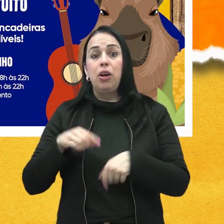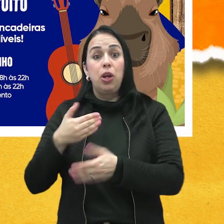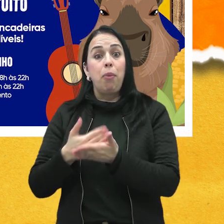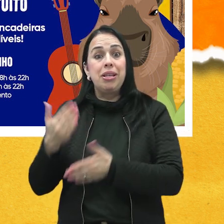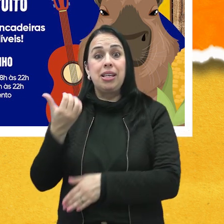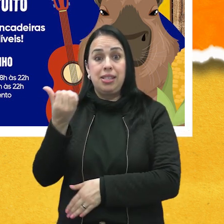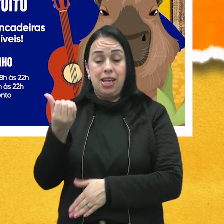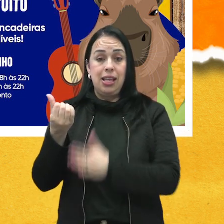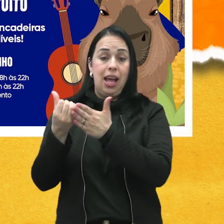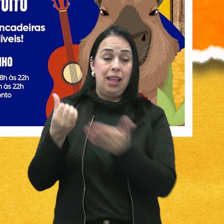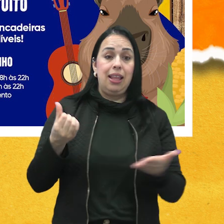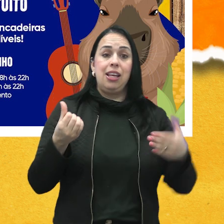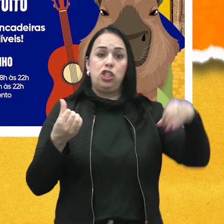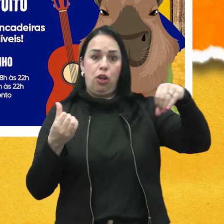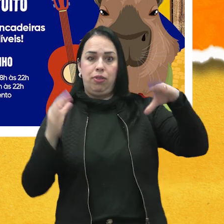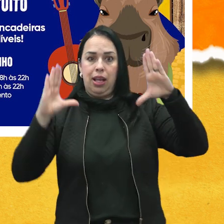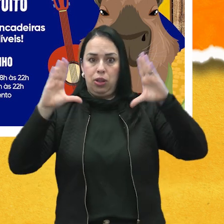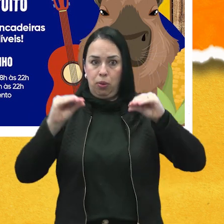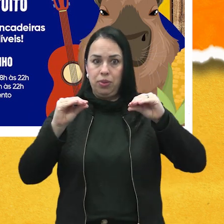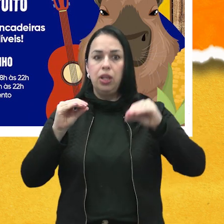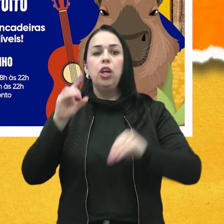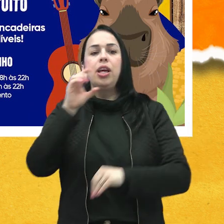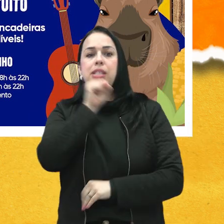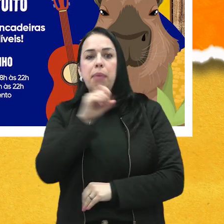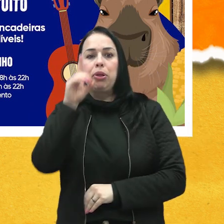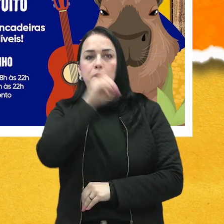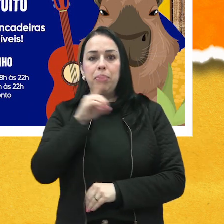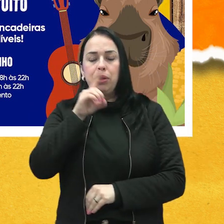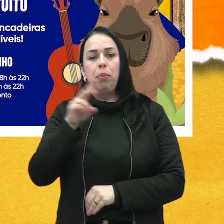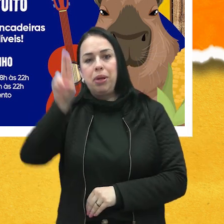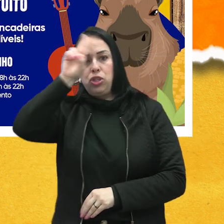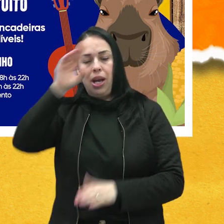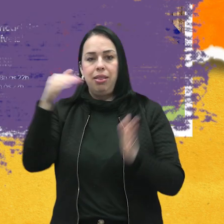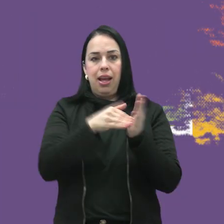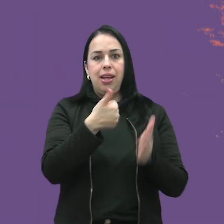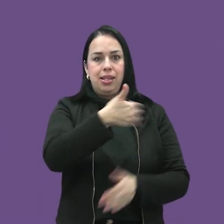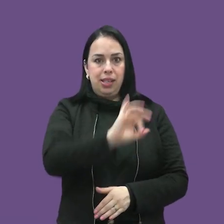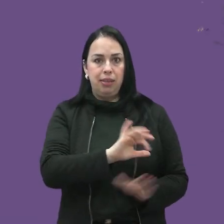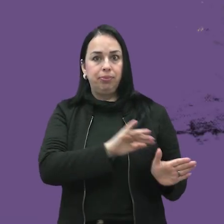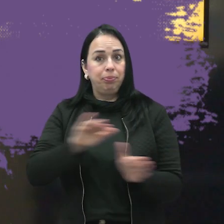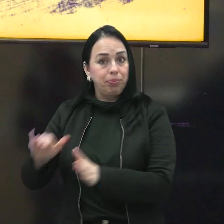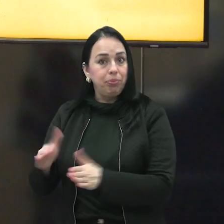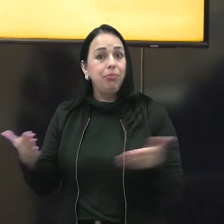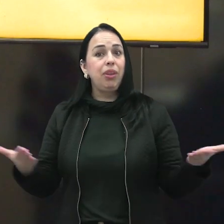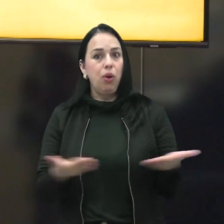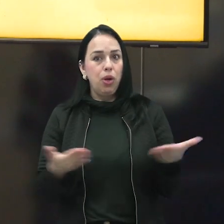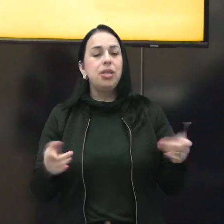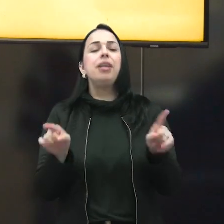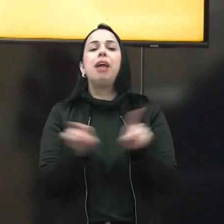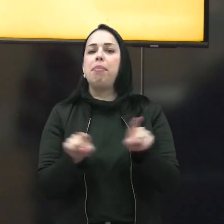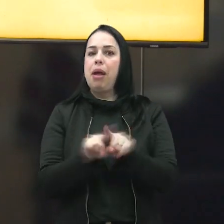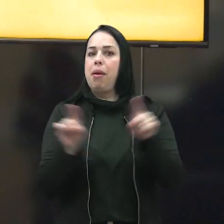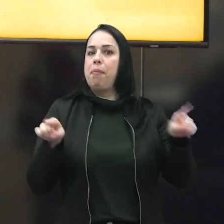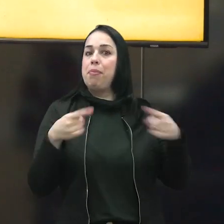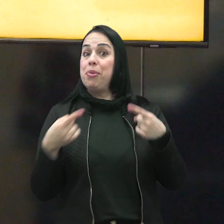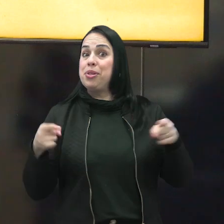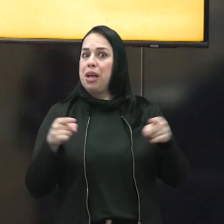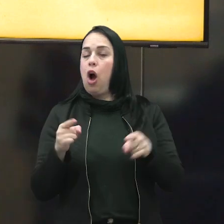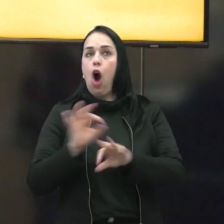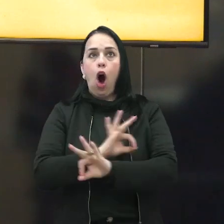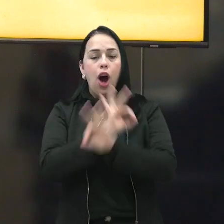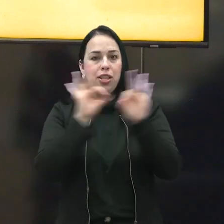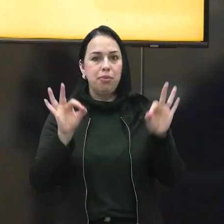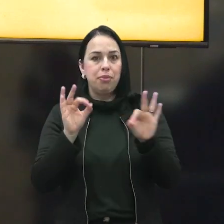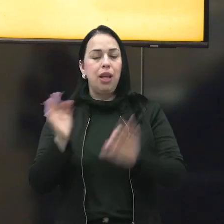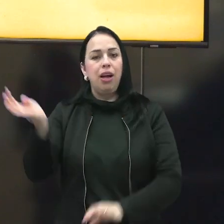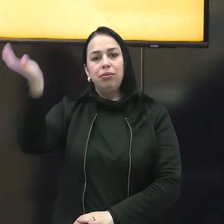das 6 às 9 hoje, né, sexta-feira, e sábado e domingo do meio-dia às 10. E hoje também rola muita música boa lá no